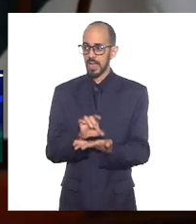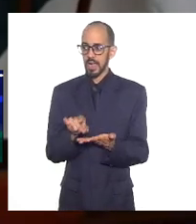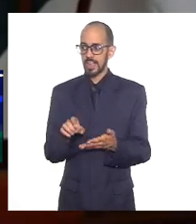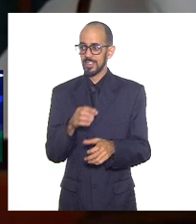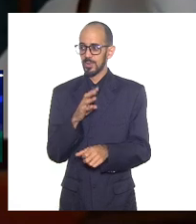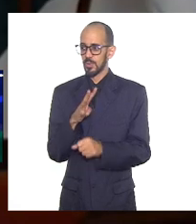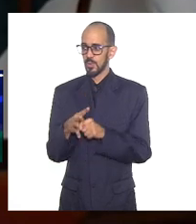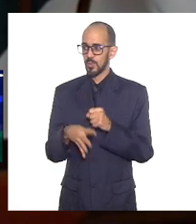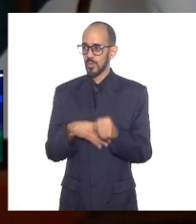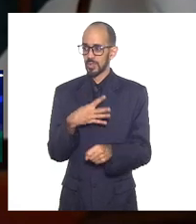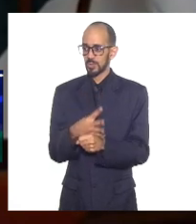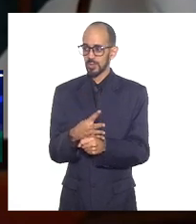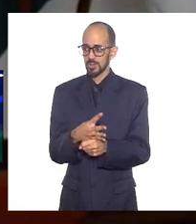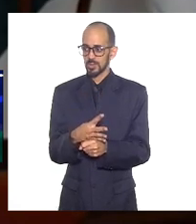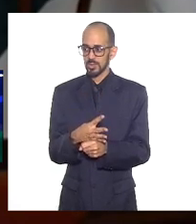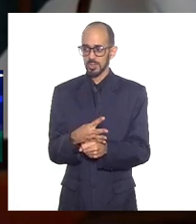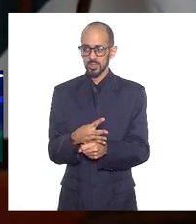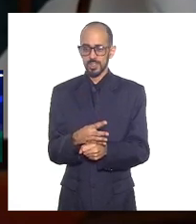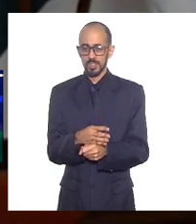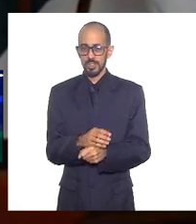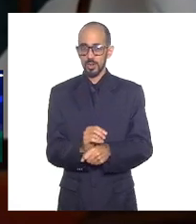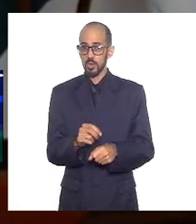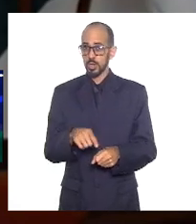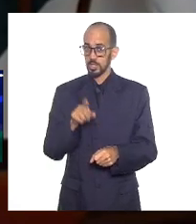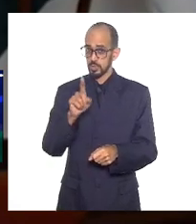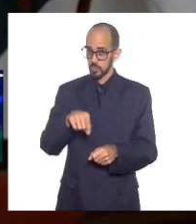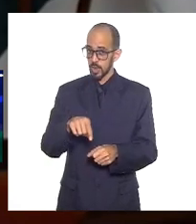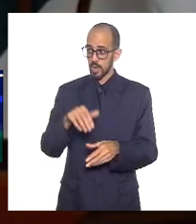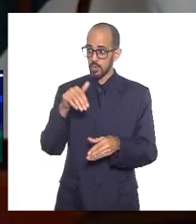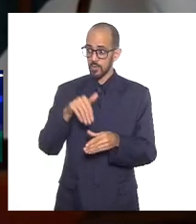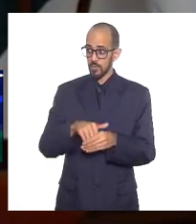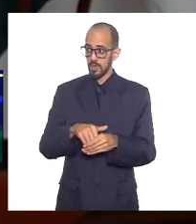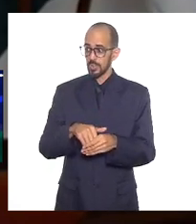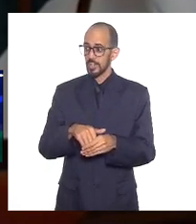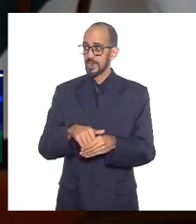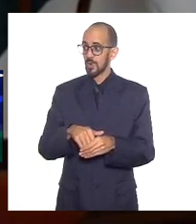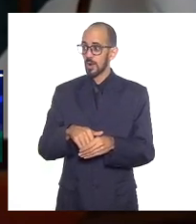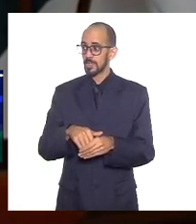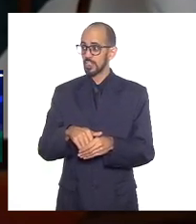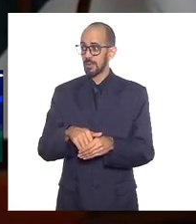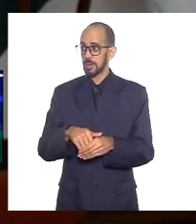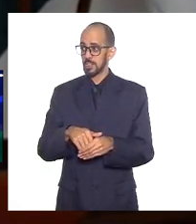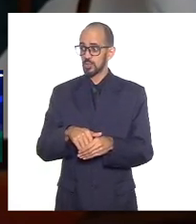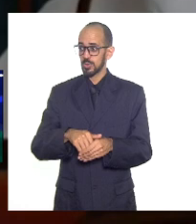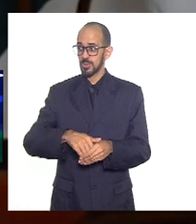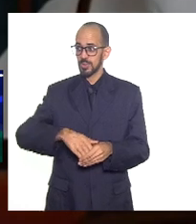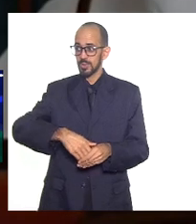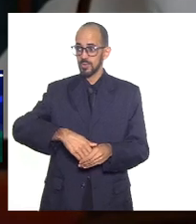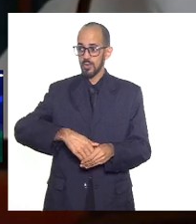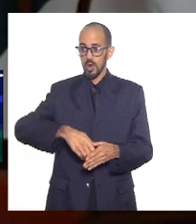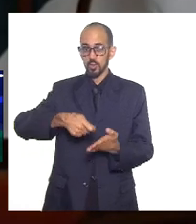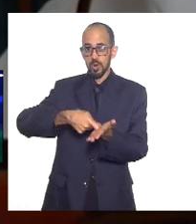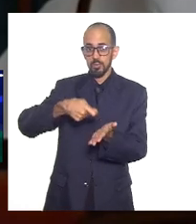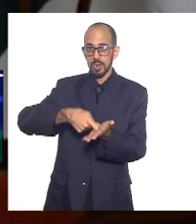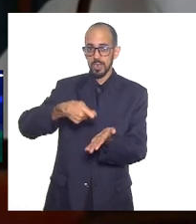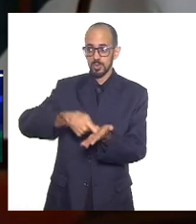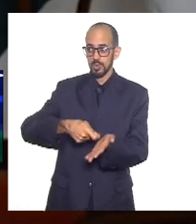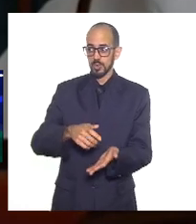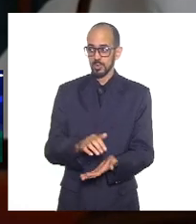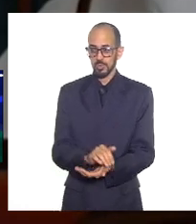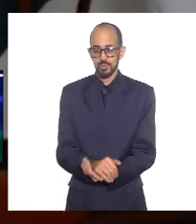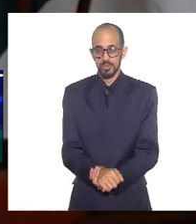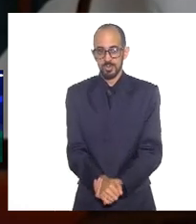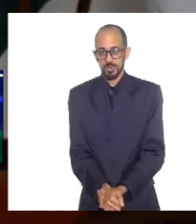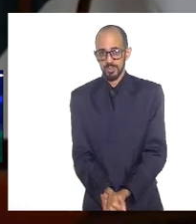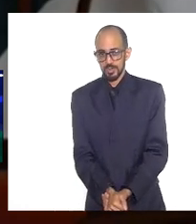Esse é o voto de cabresto. O voto de cabresto é o voto que cega a pessoa, não que abre os olhos dela. E